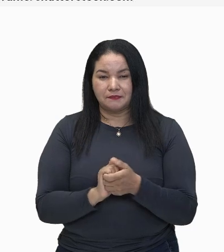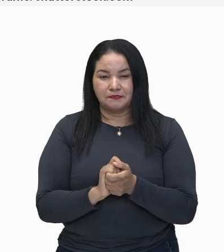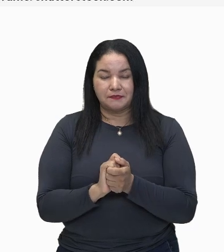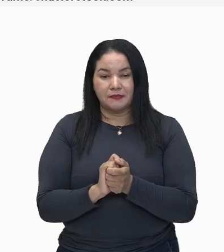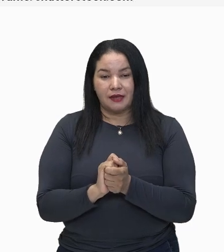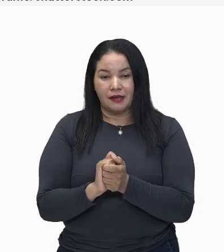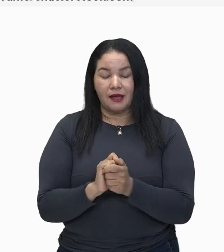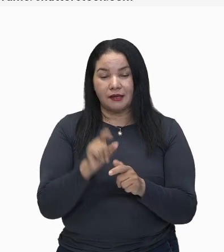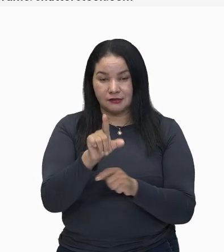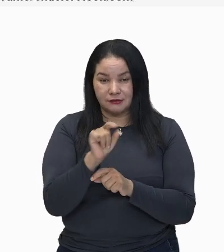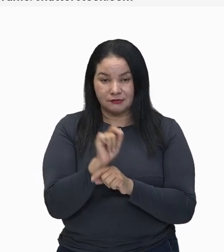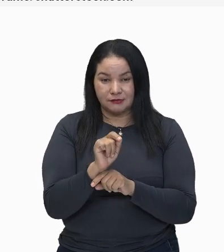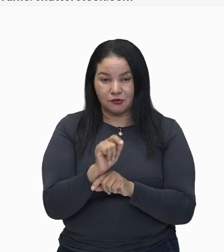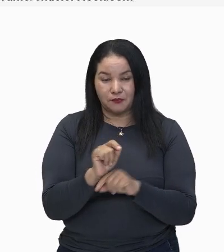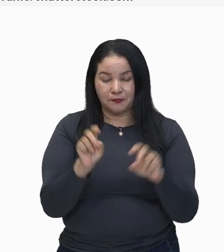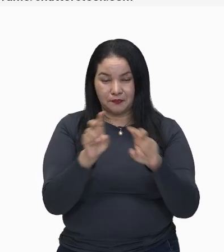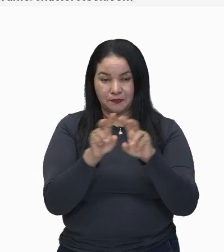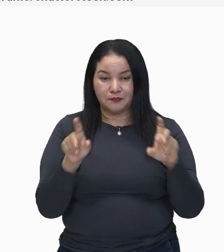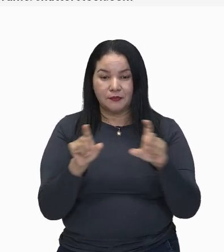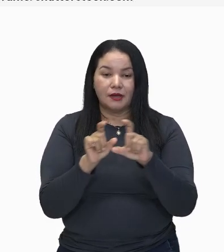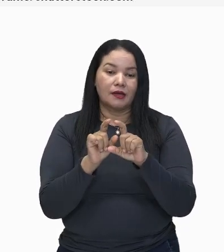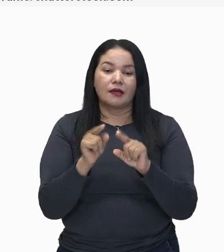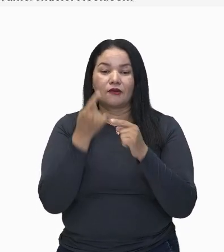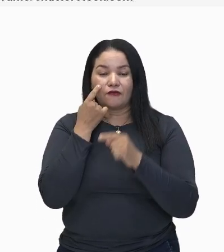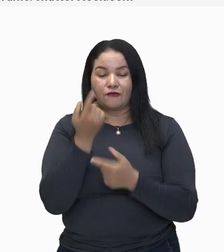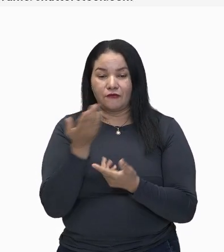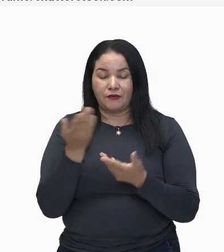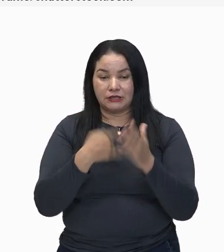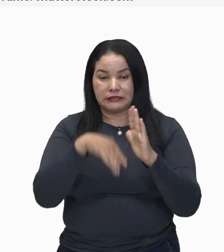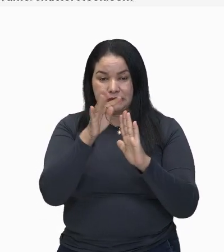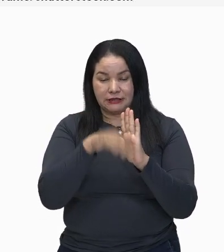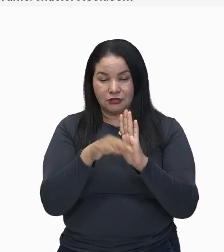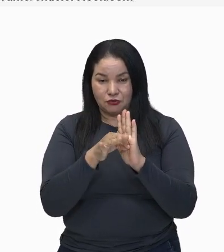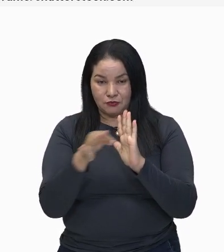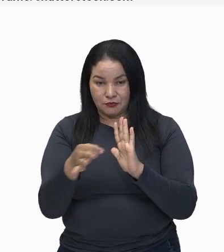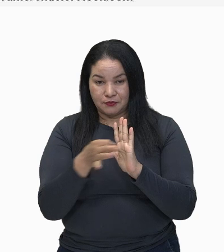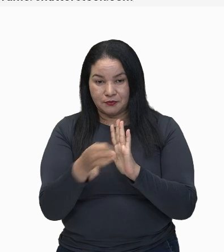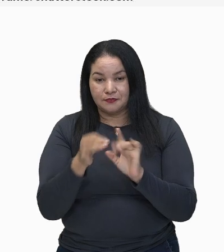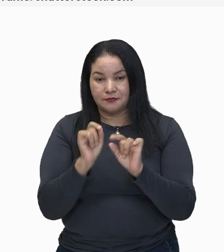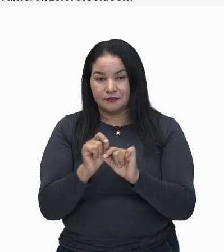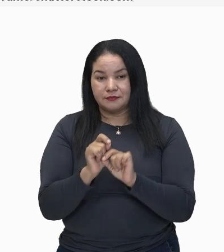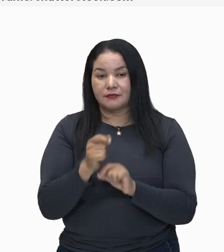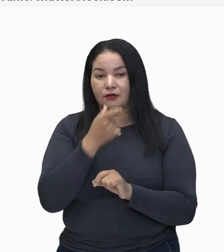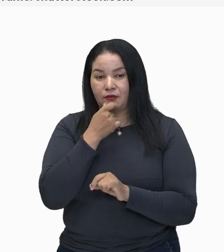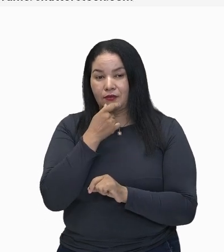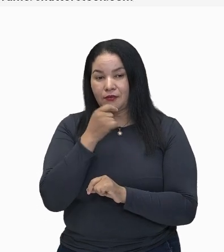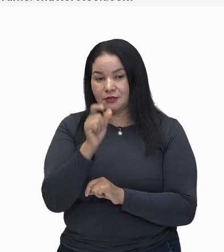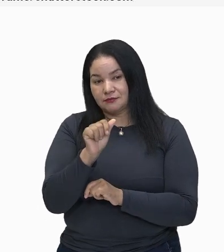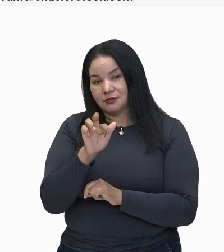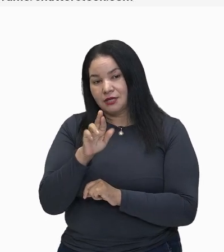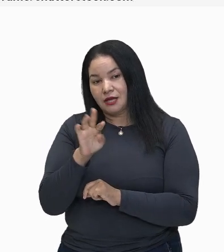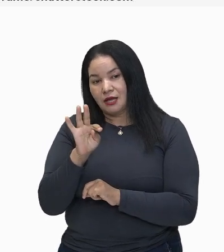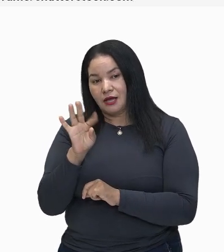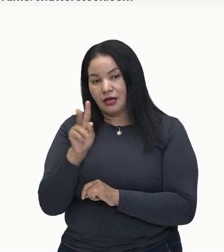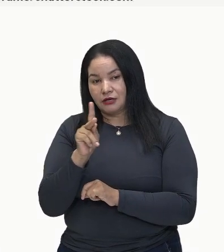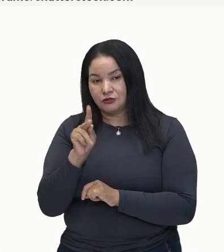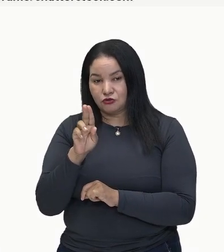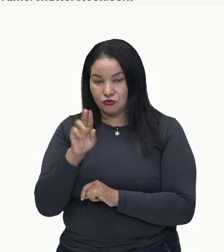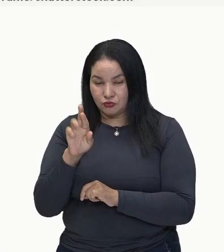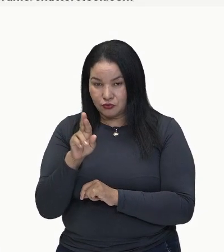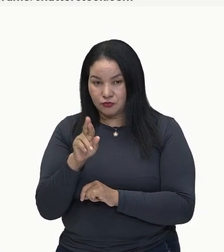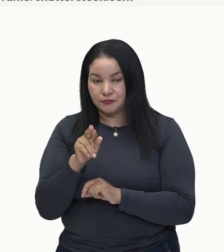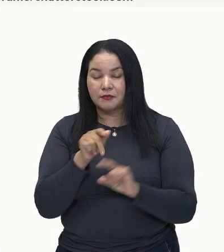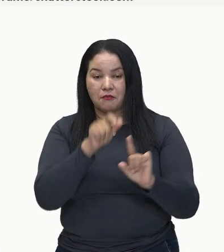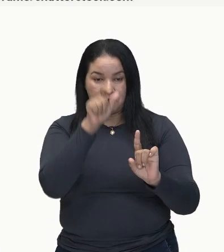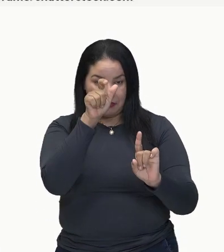trechos aqui da análise aqui dessa resenha, que diz assim, ó, Arthur Fleck, que é o